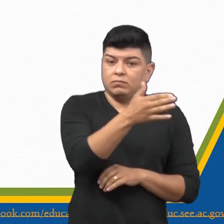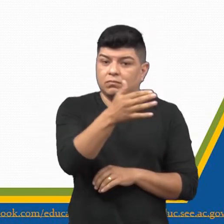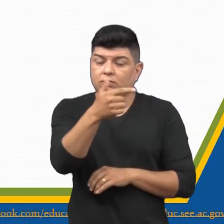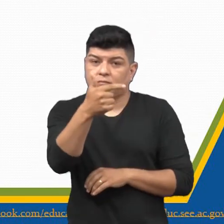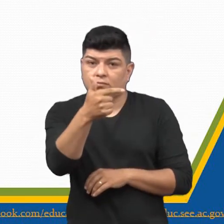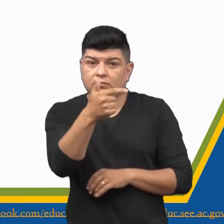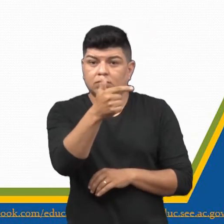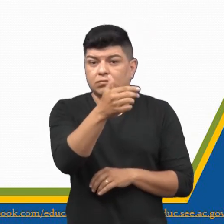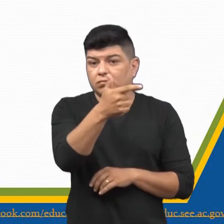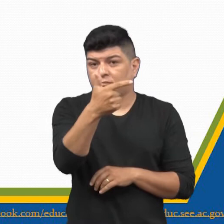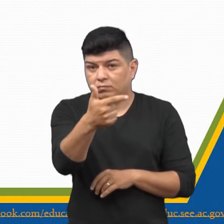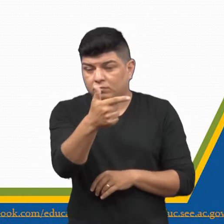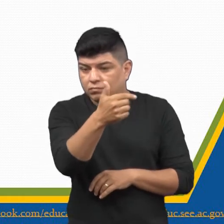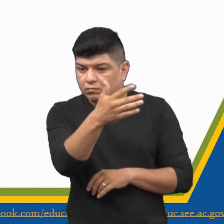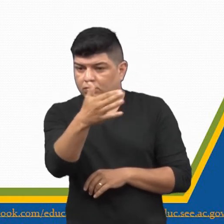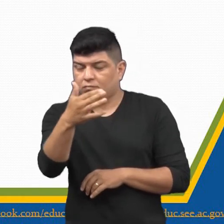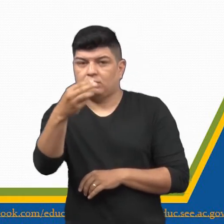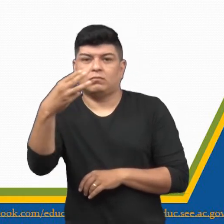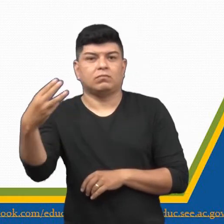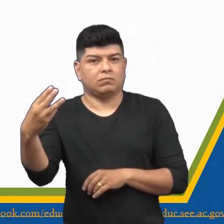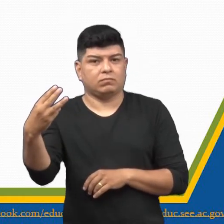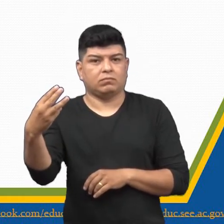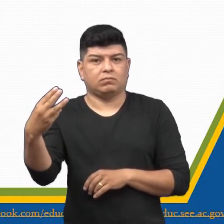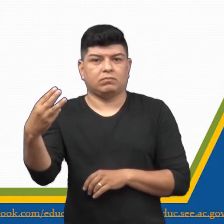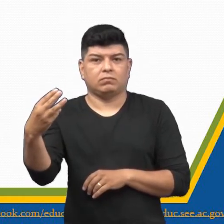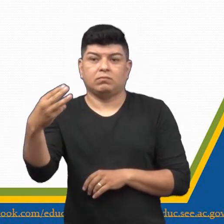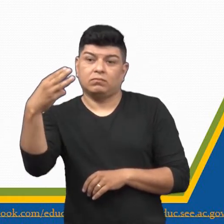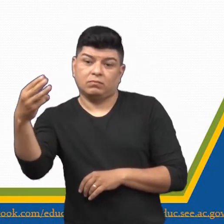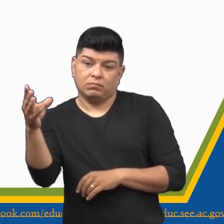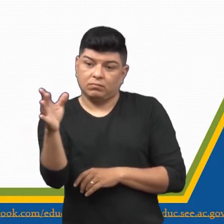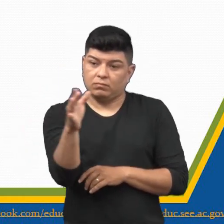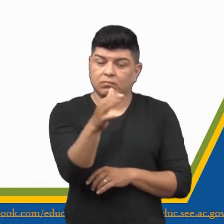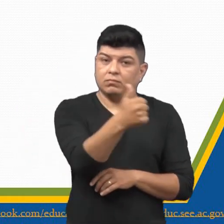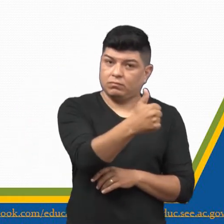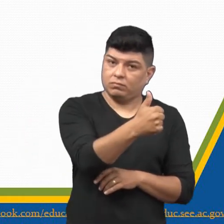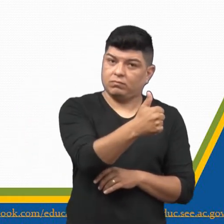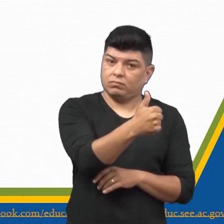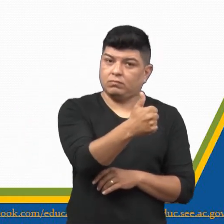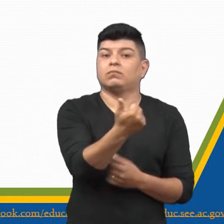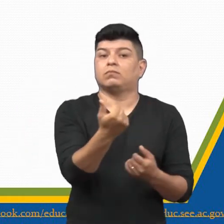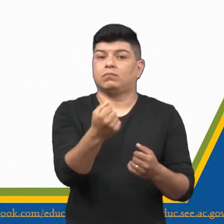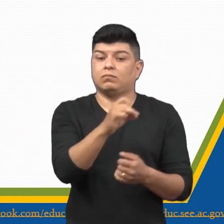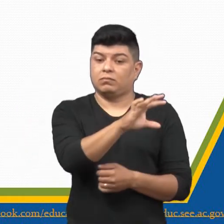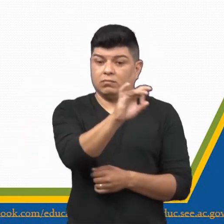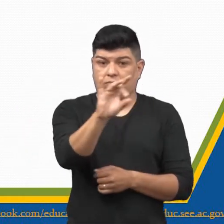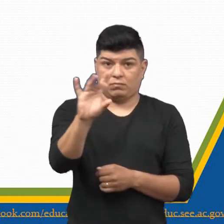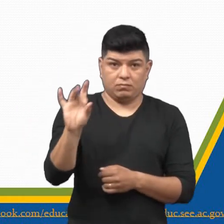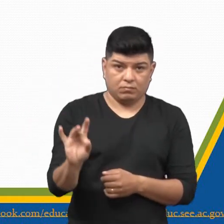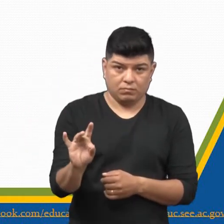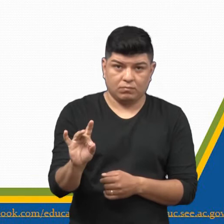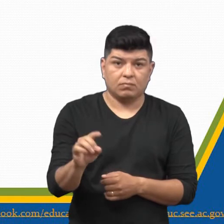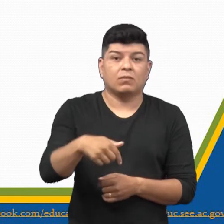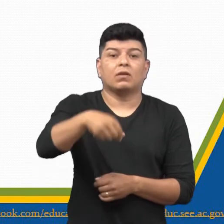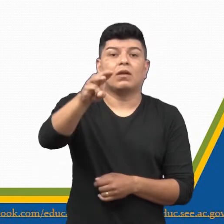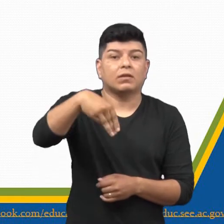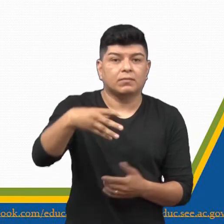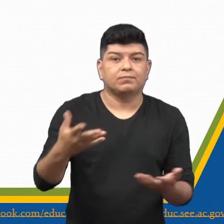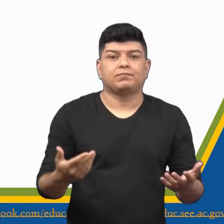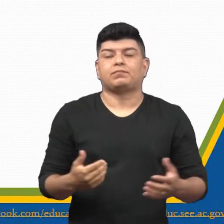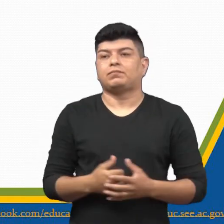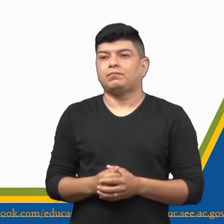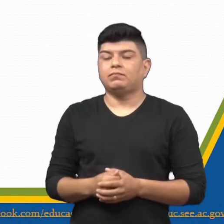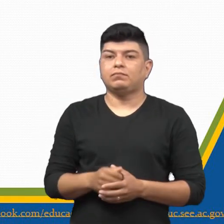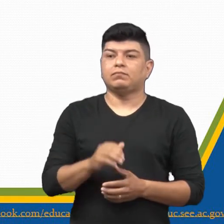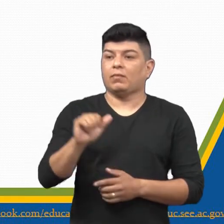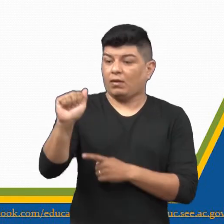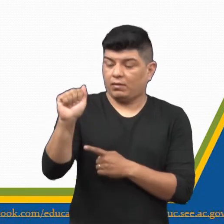de 2 para 3 e de 3 para 1, com suas respectivas denominações, é quem? Então nós temos aí, letra